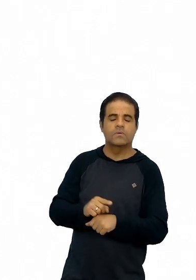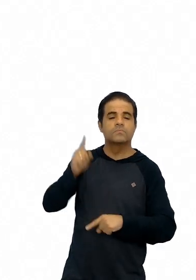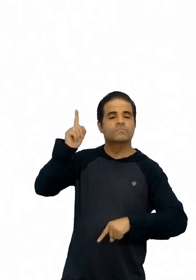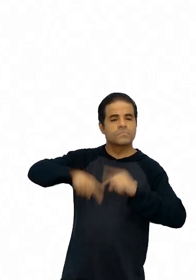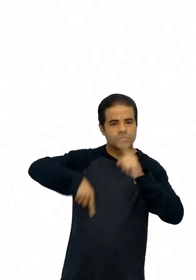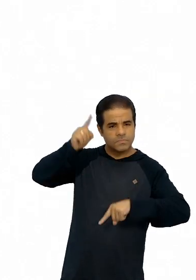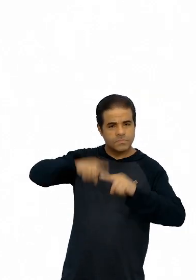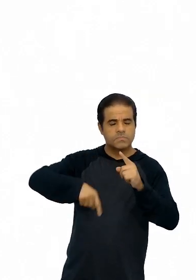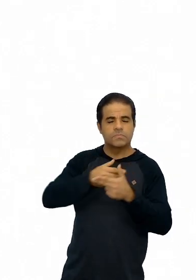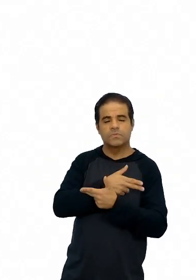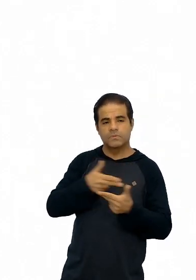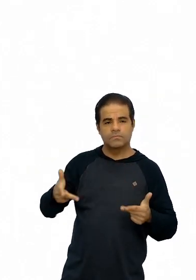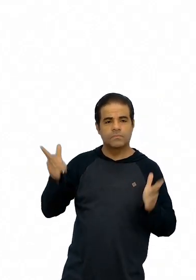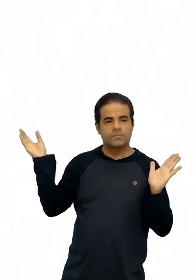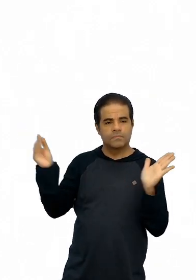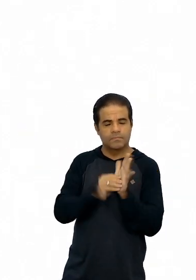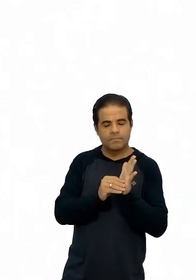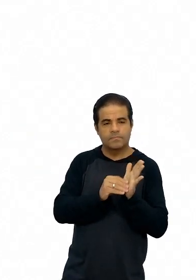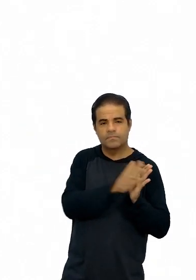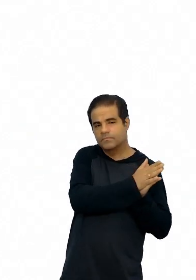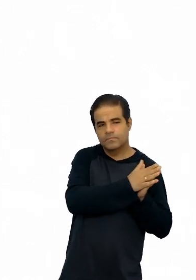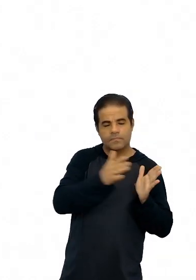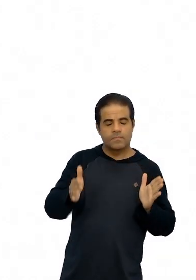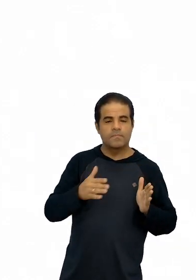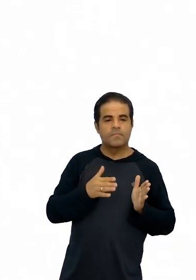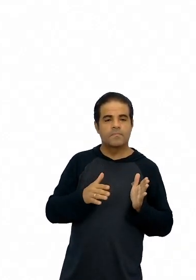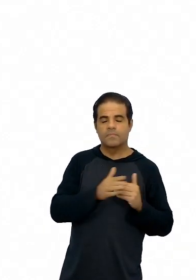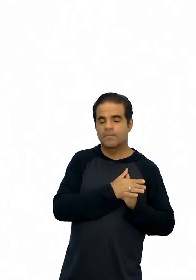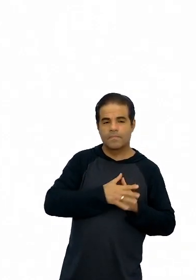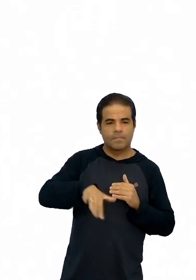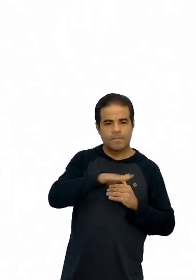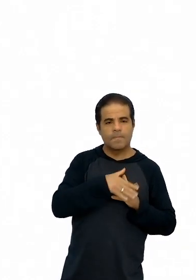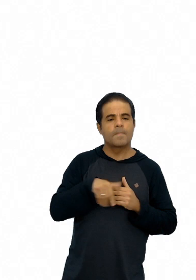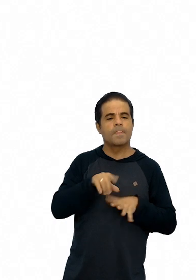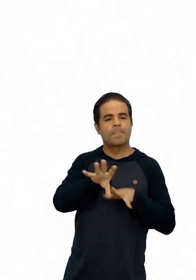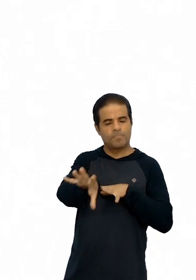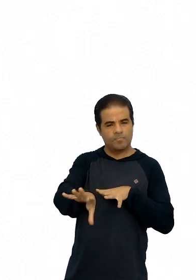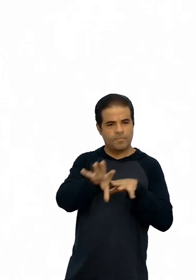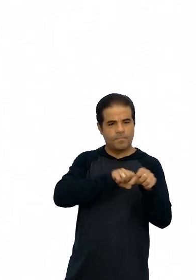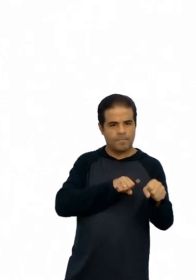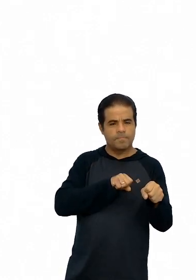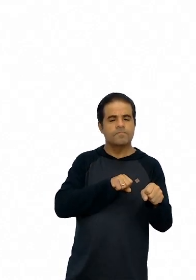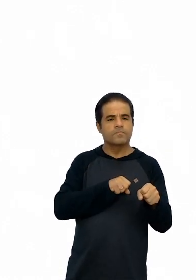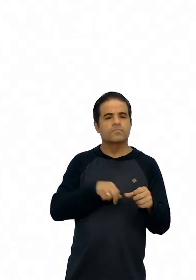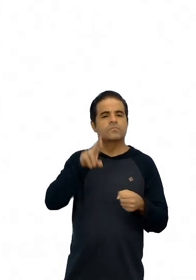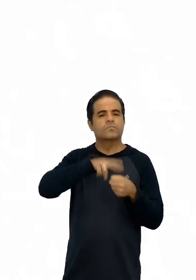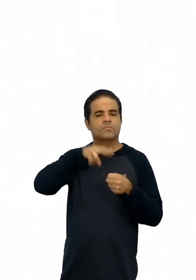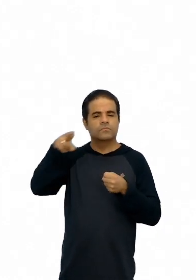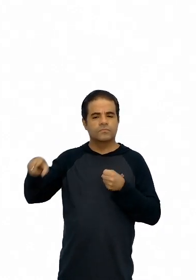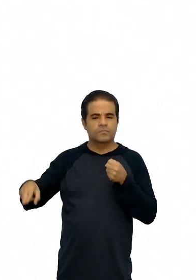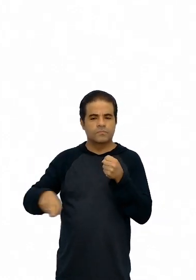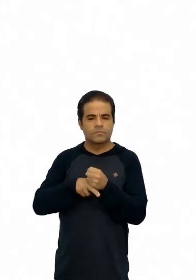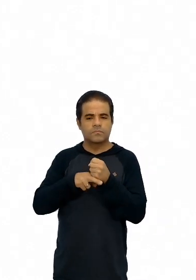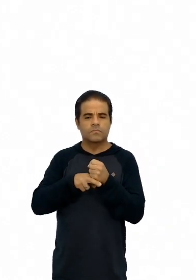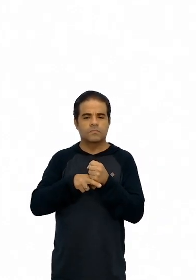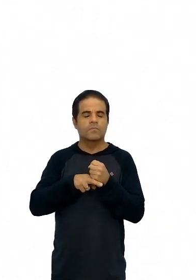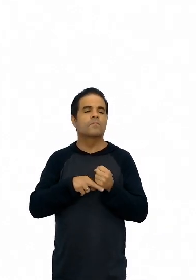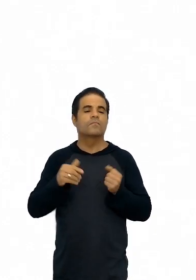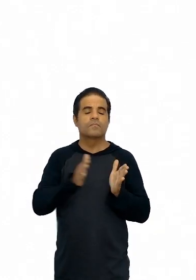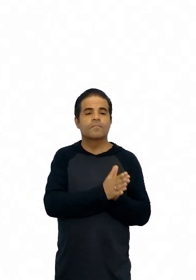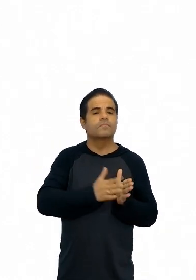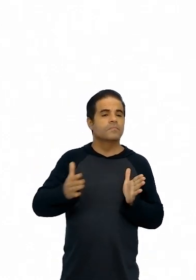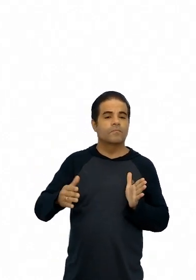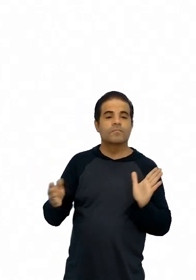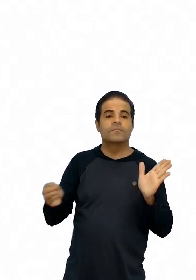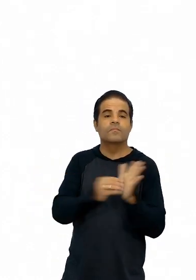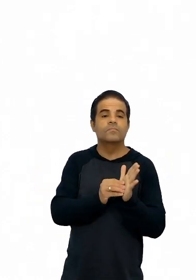material também, né? E nós mesmos, né, nós formadores da recuperação, no nosso momento de formação que nós